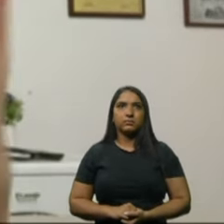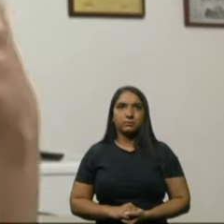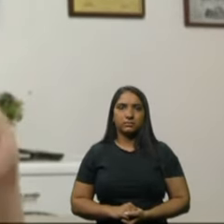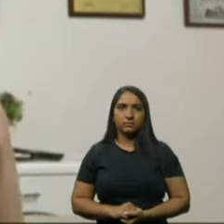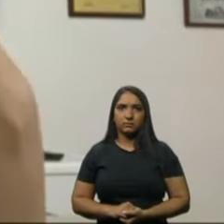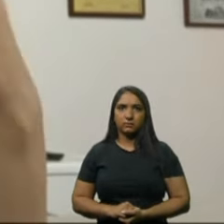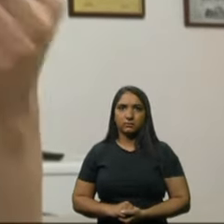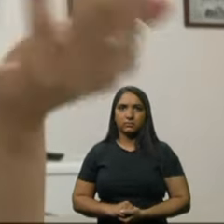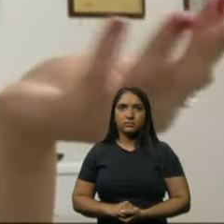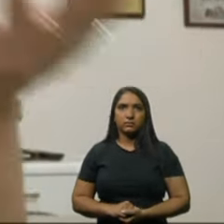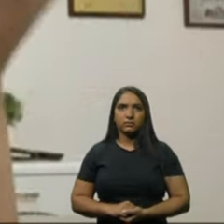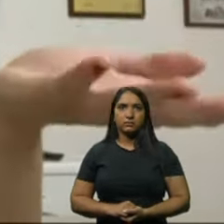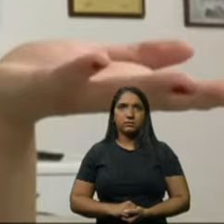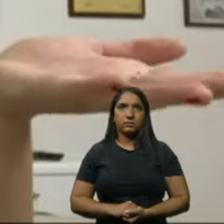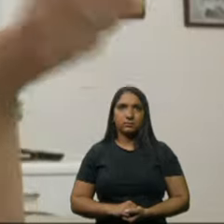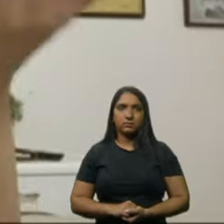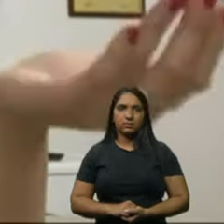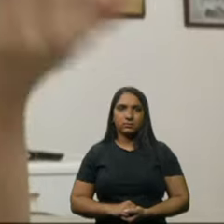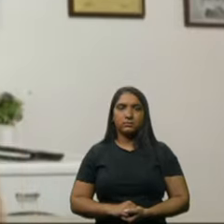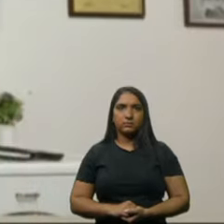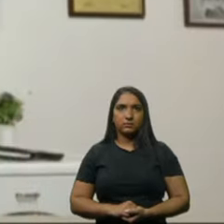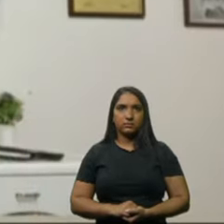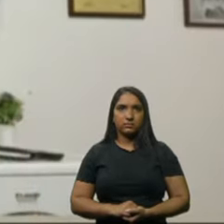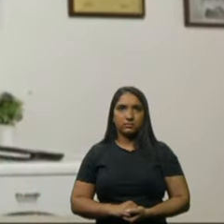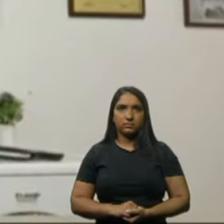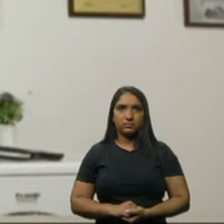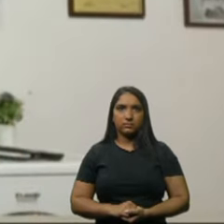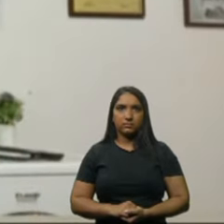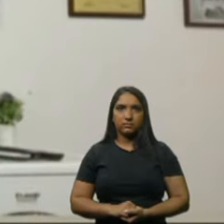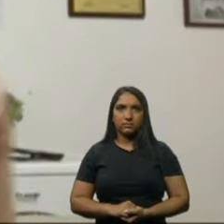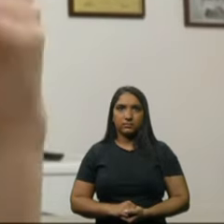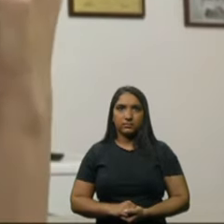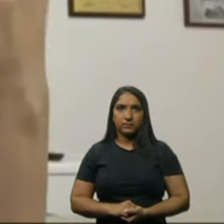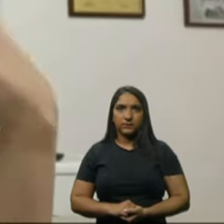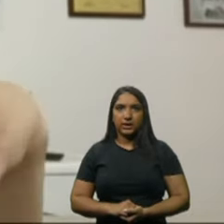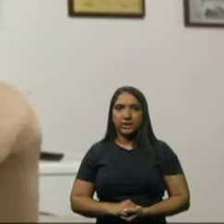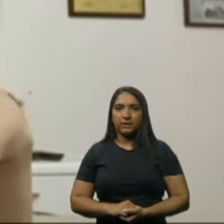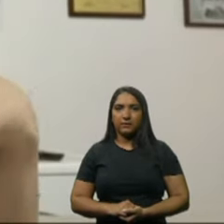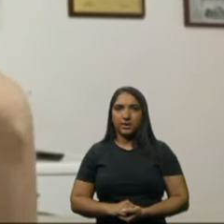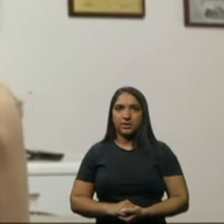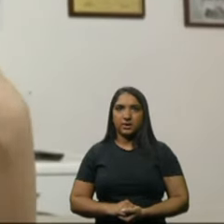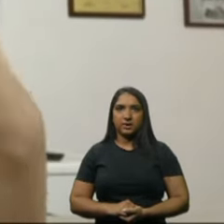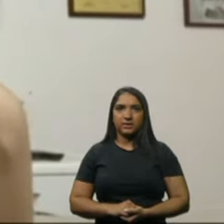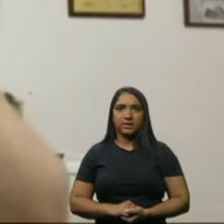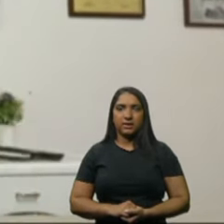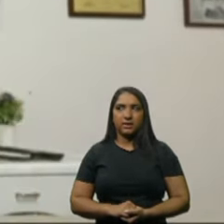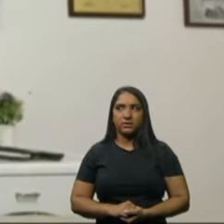a pessoa um tratamento psicológico ou psiquiátrico também